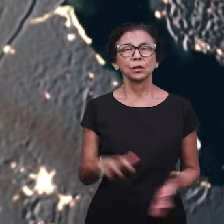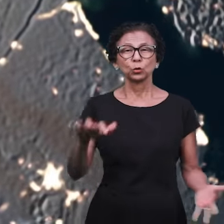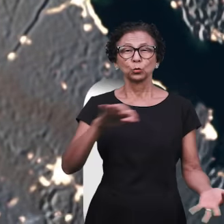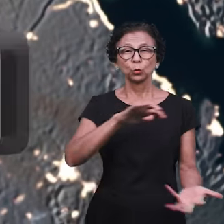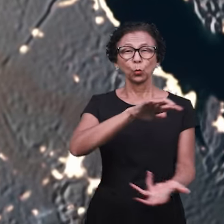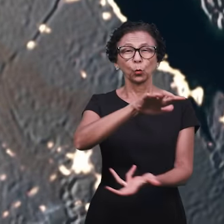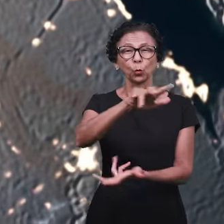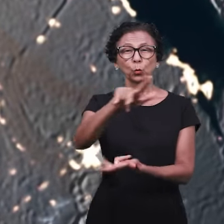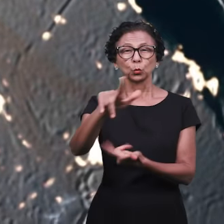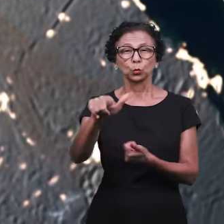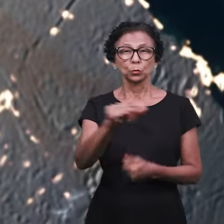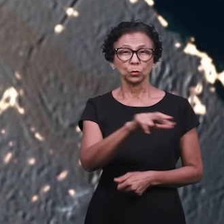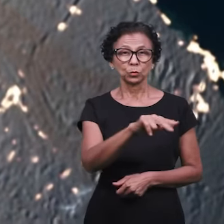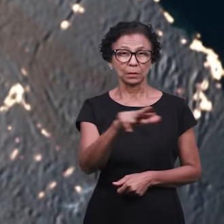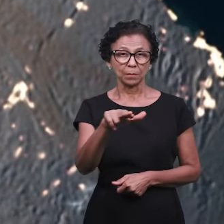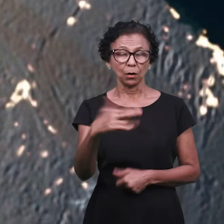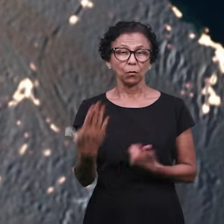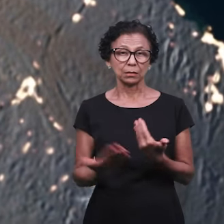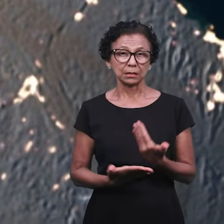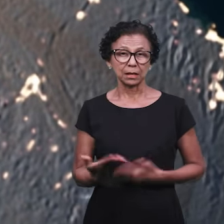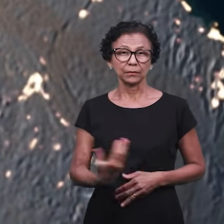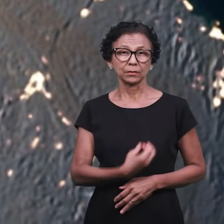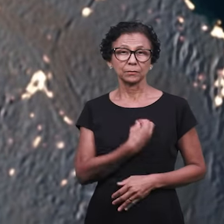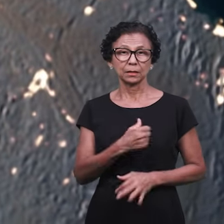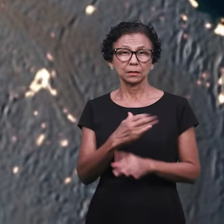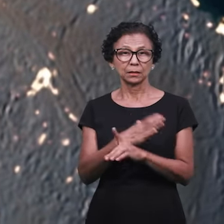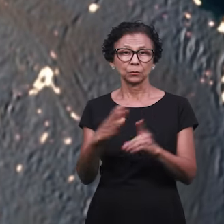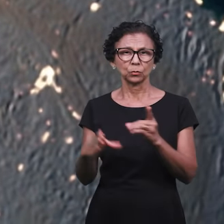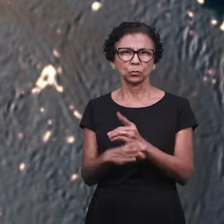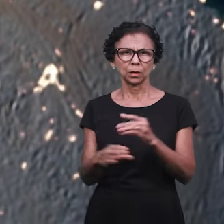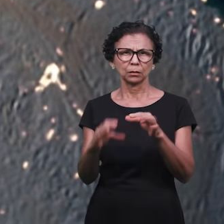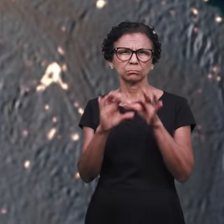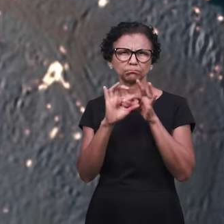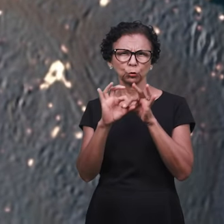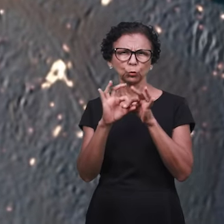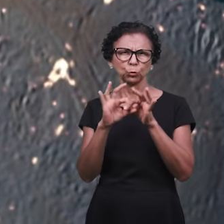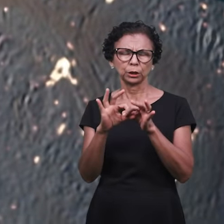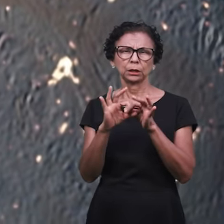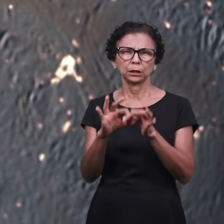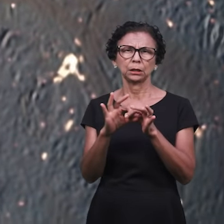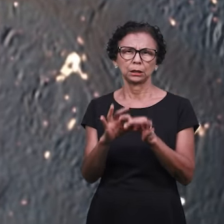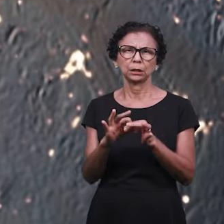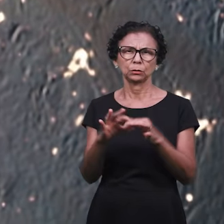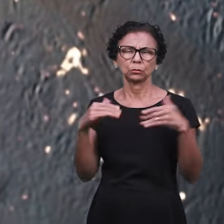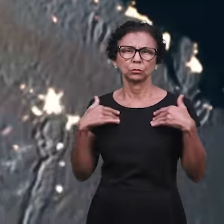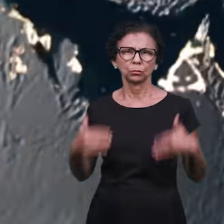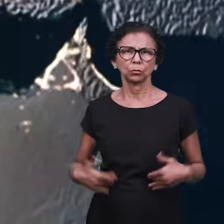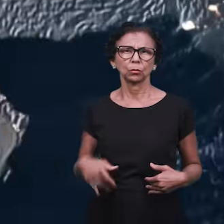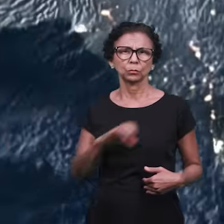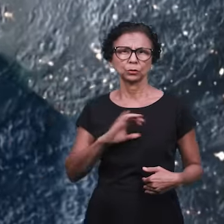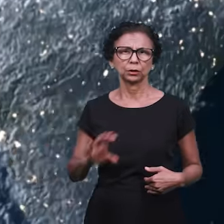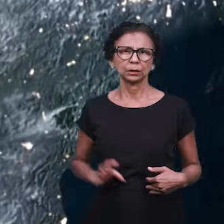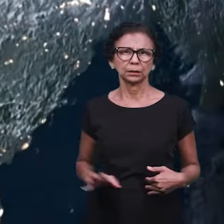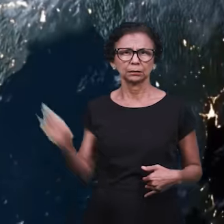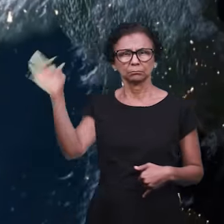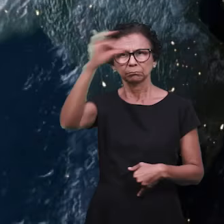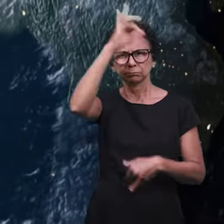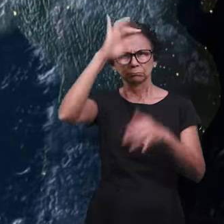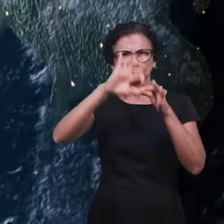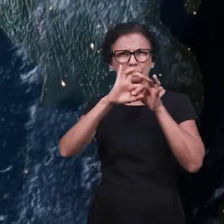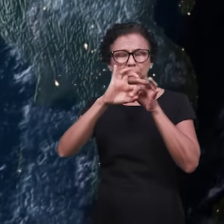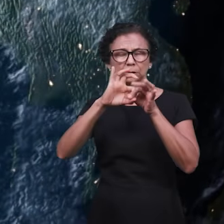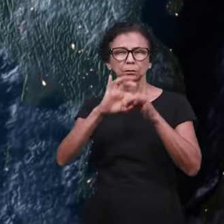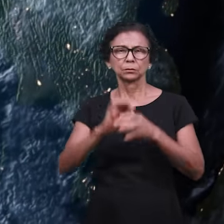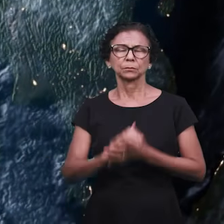Irmãos de todas as partes do mundo participam de um mesmo culto, em conjunto, no mesmo corpo e no mesmo